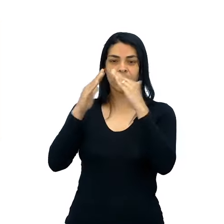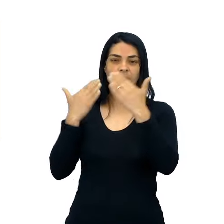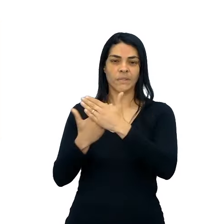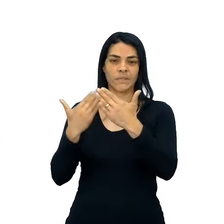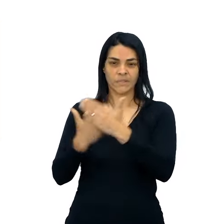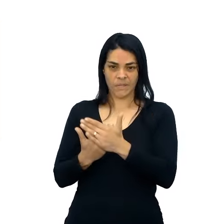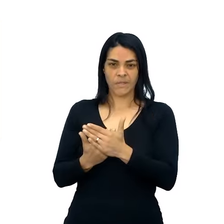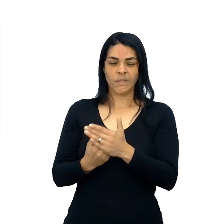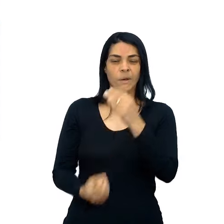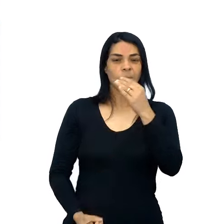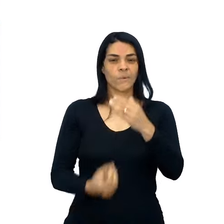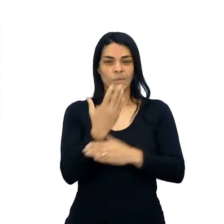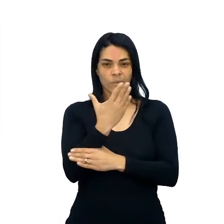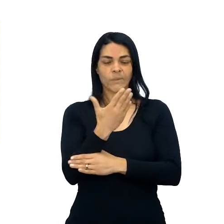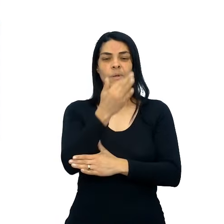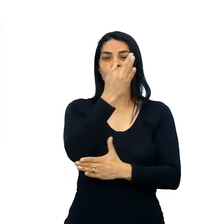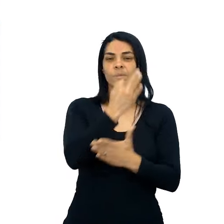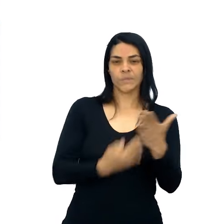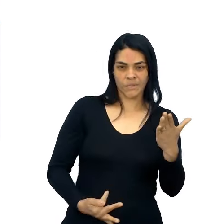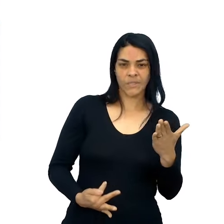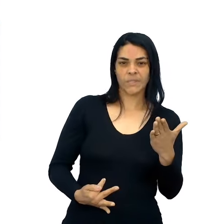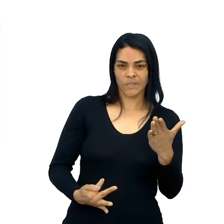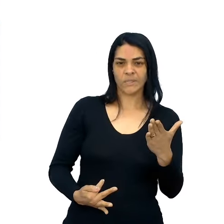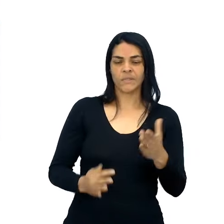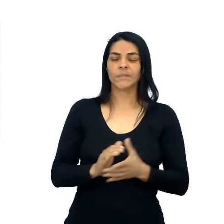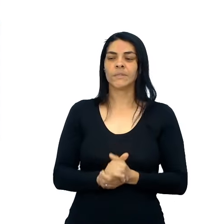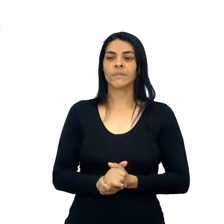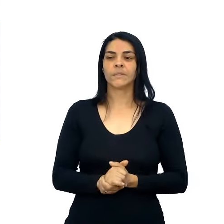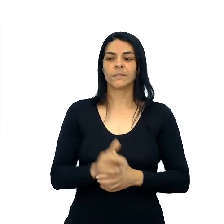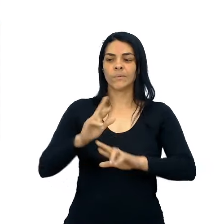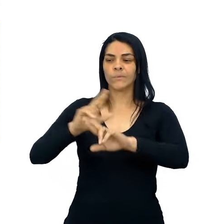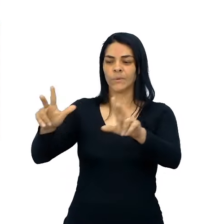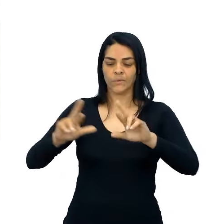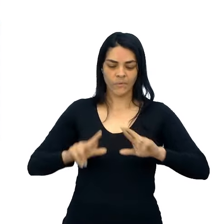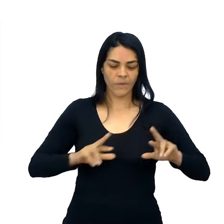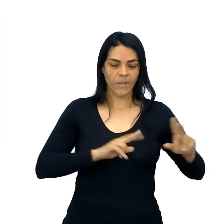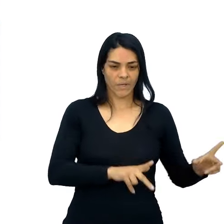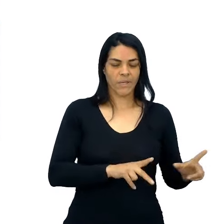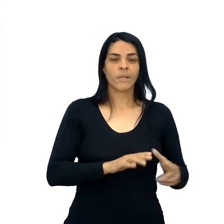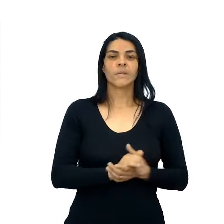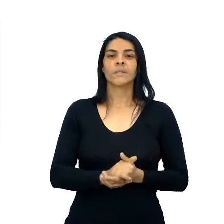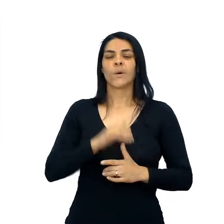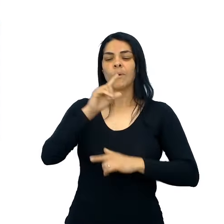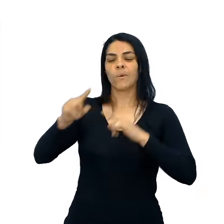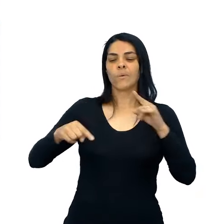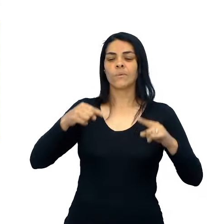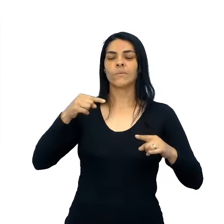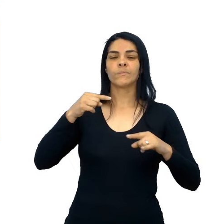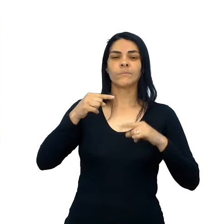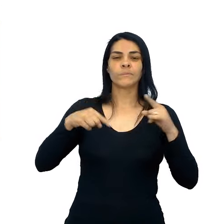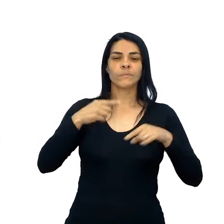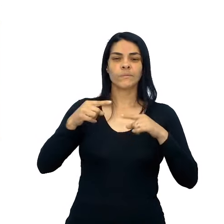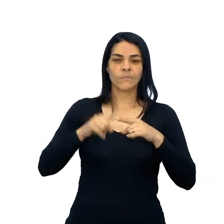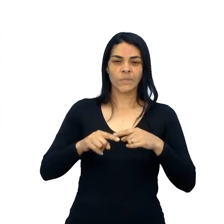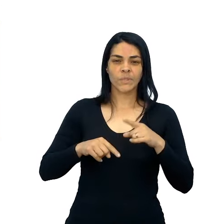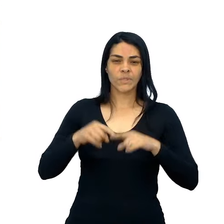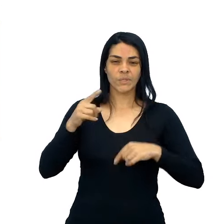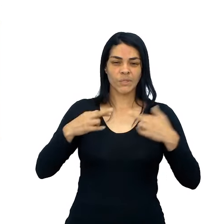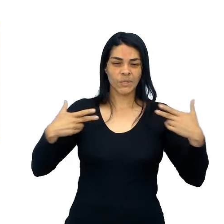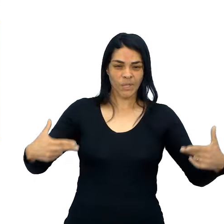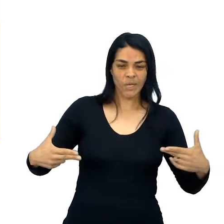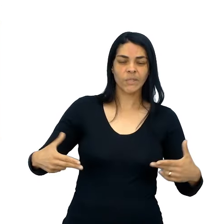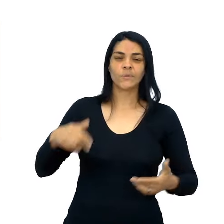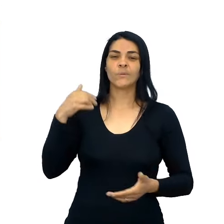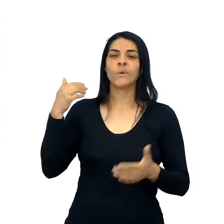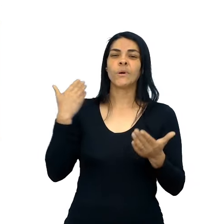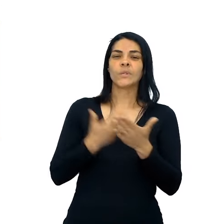de textos, gente, que atendem a diferentes finalidades. São objetos de estudo da linguagem e não de